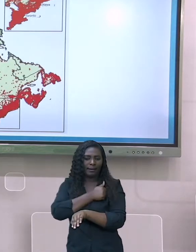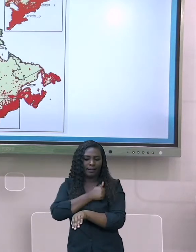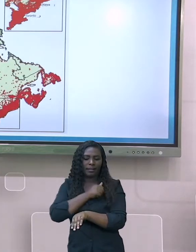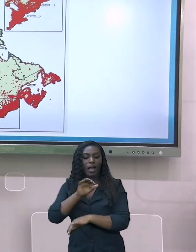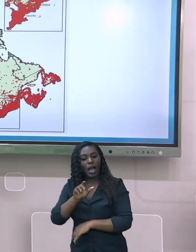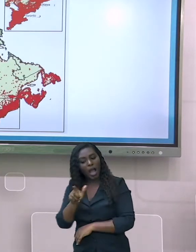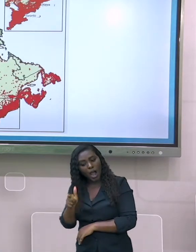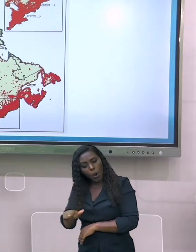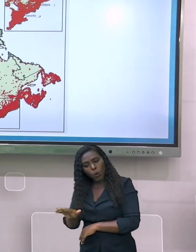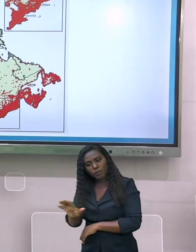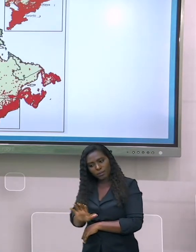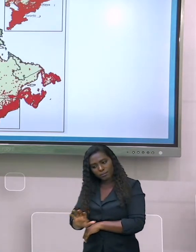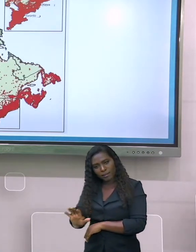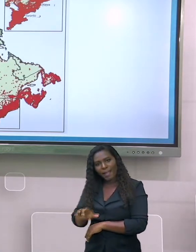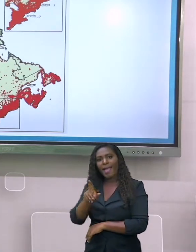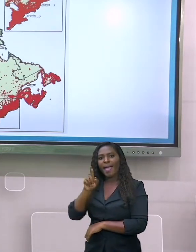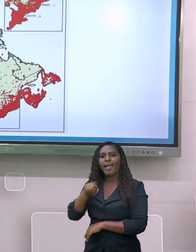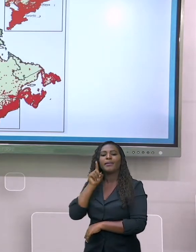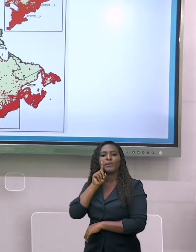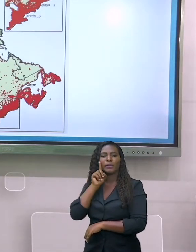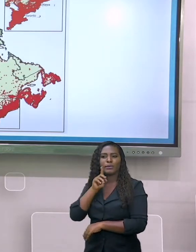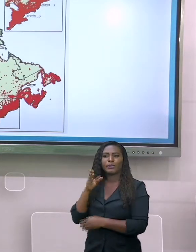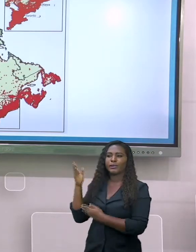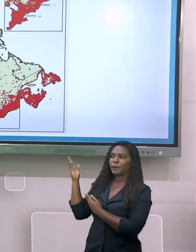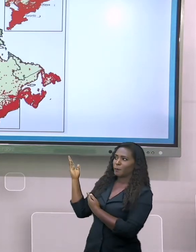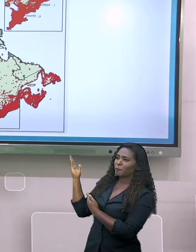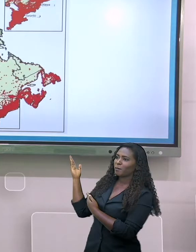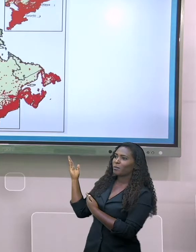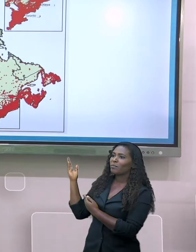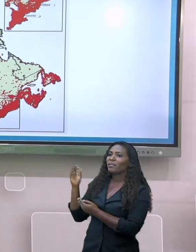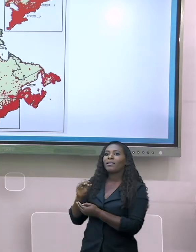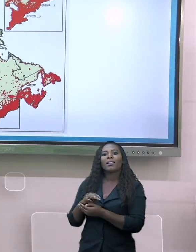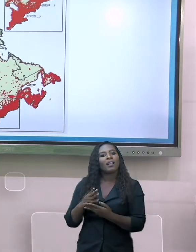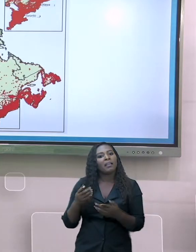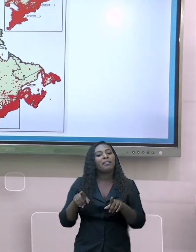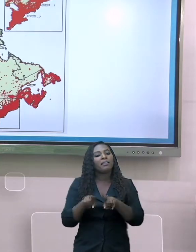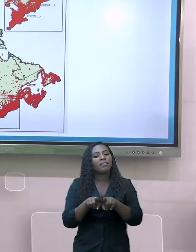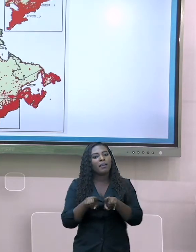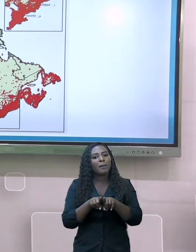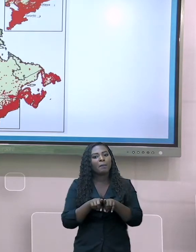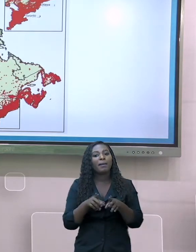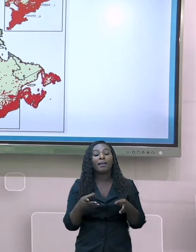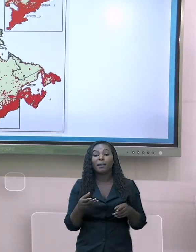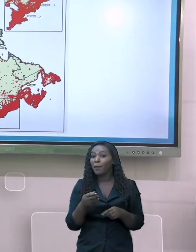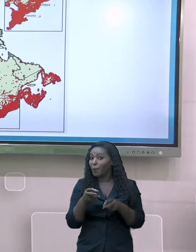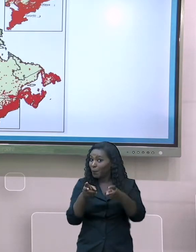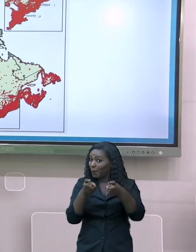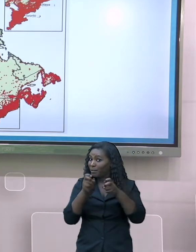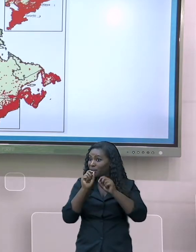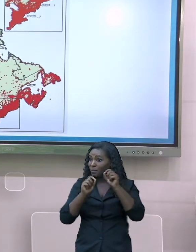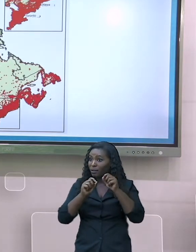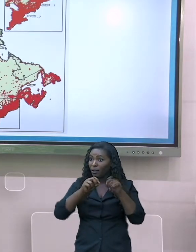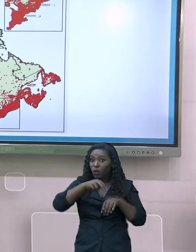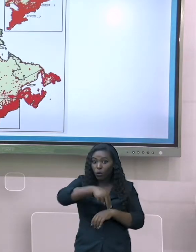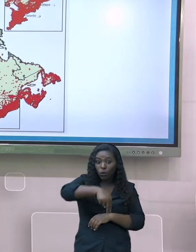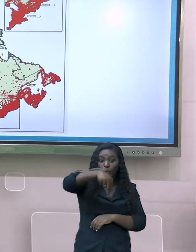área onde foi contada a população. Então, nós percebemos que no norte do Canadá, nós